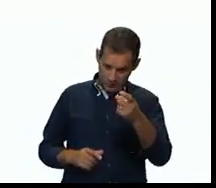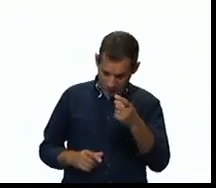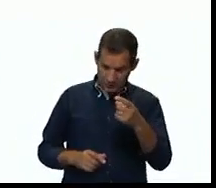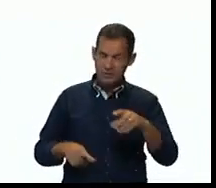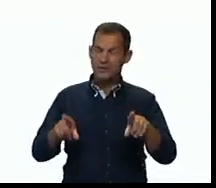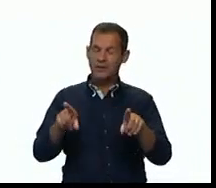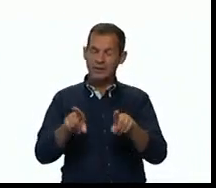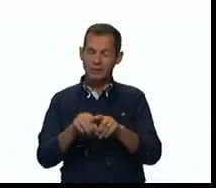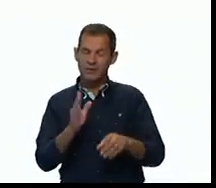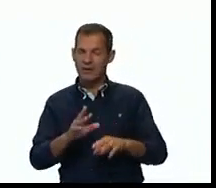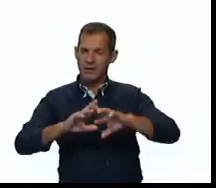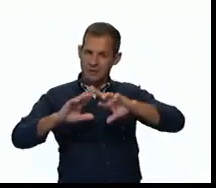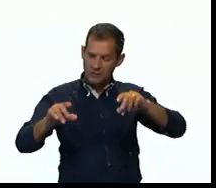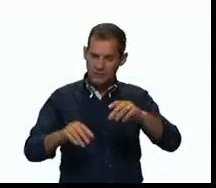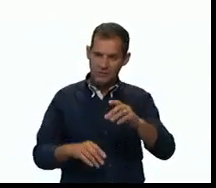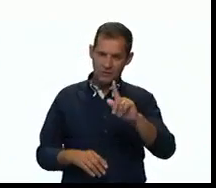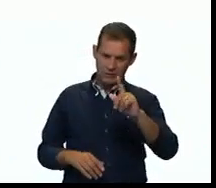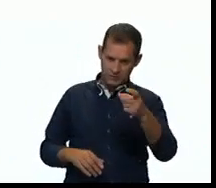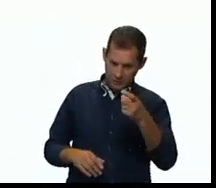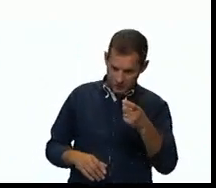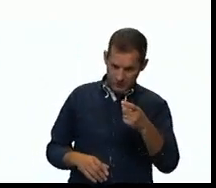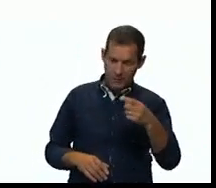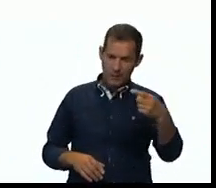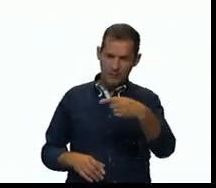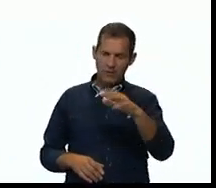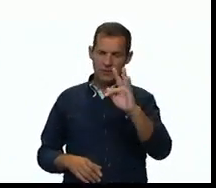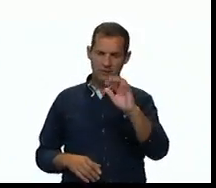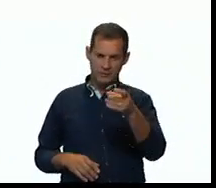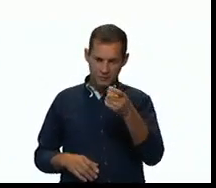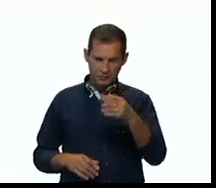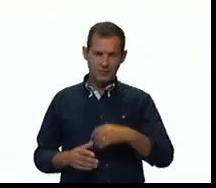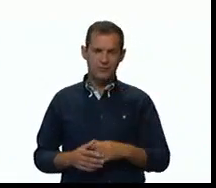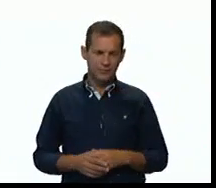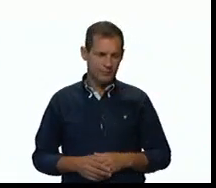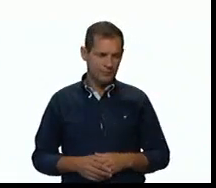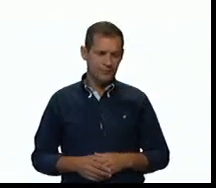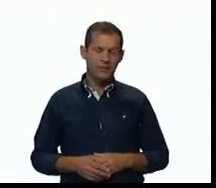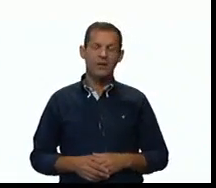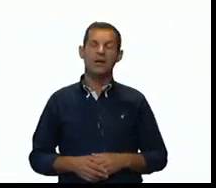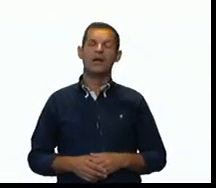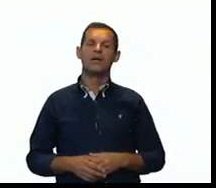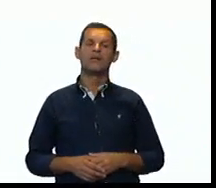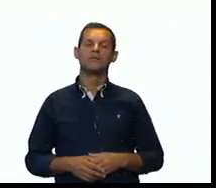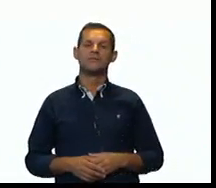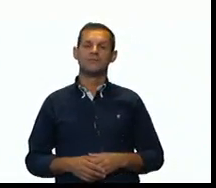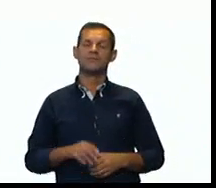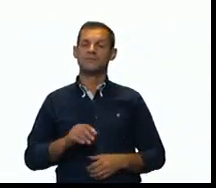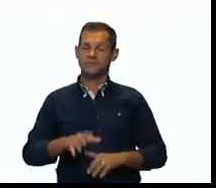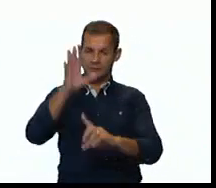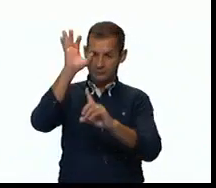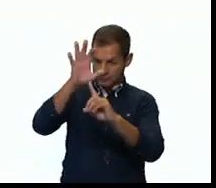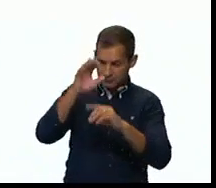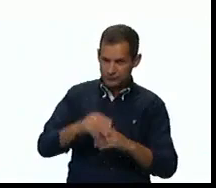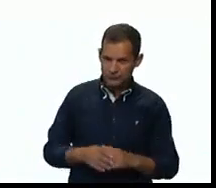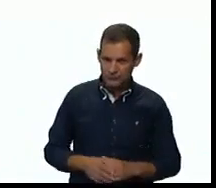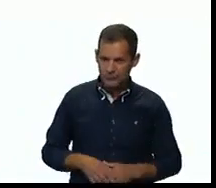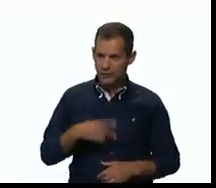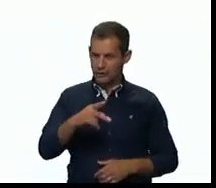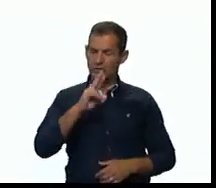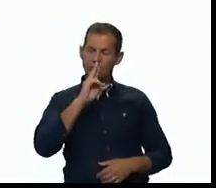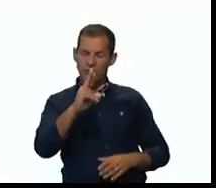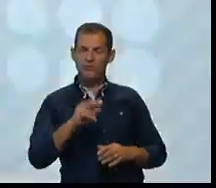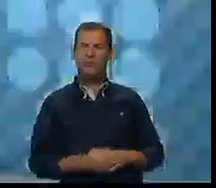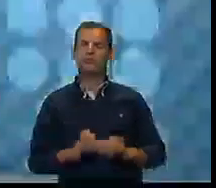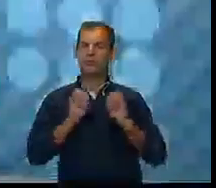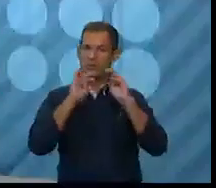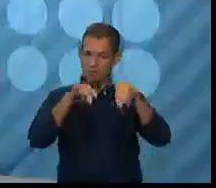e aqui já seria o contrário, g de x menos f de x. E isso vai influenciar, né, no seu